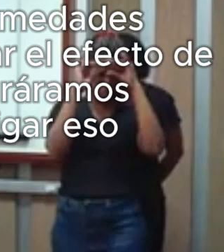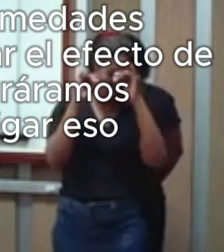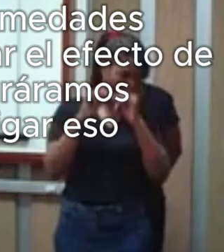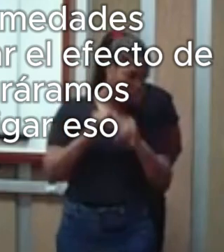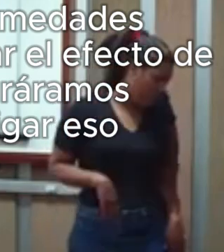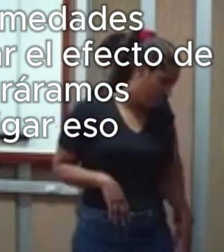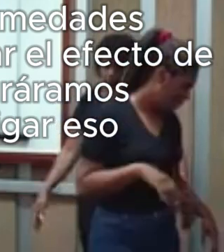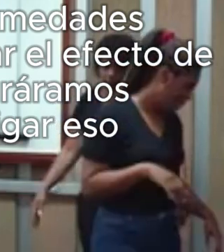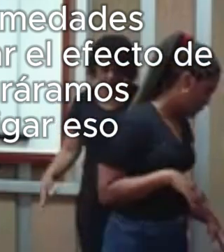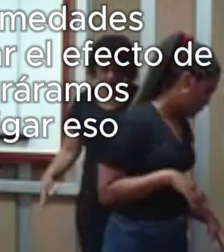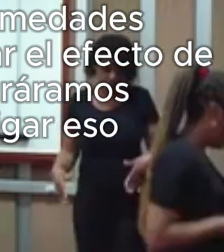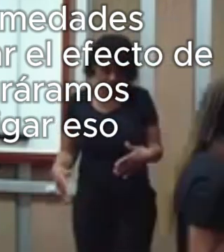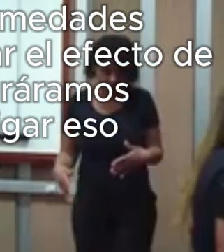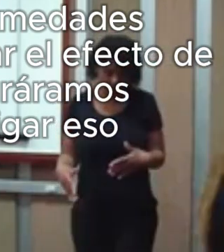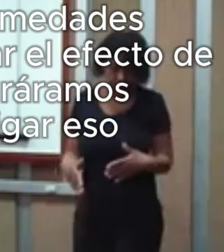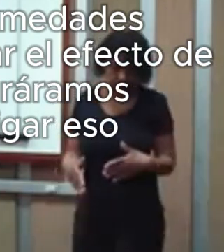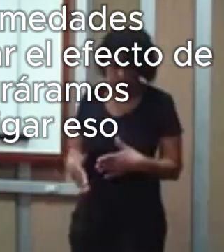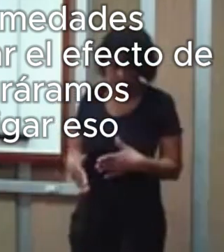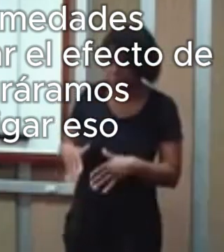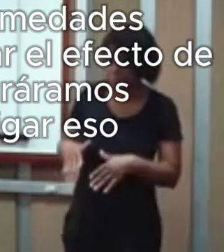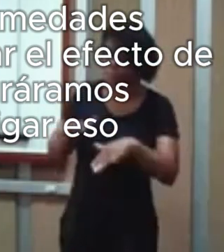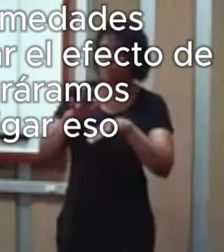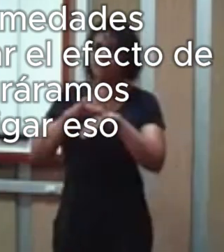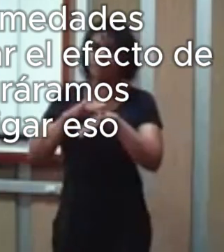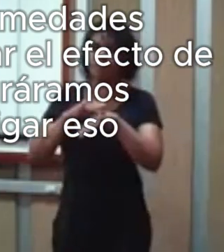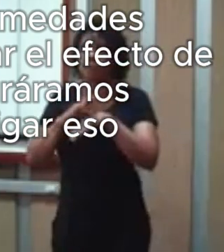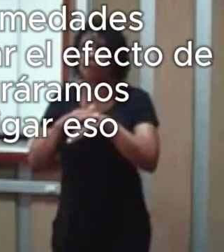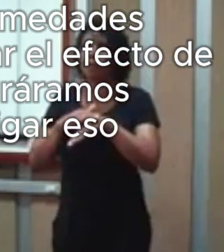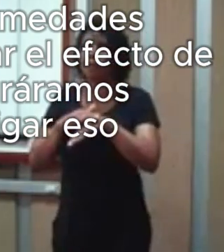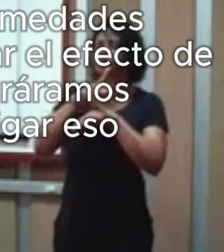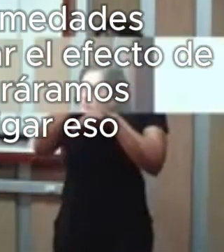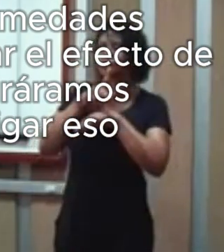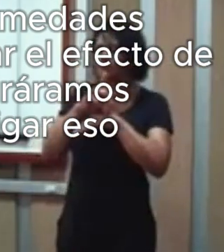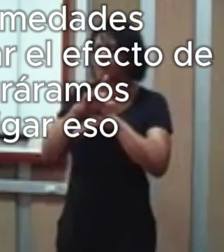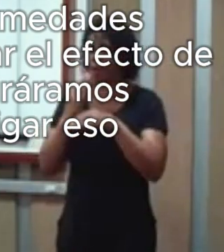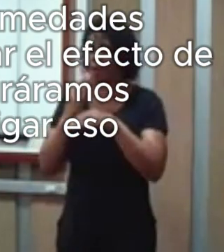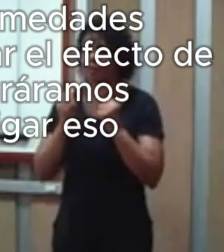Alzheimer não, que aí já é um outro mecanismo, né? Mas Parkinson,